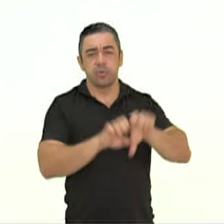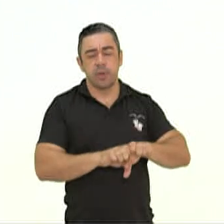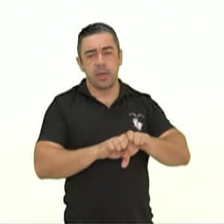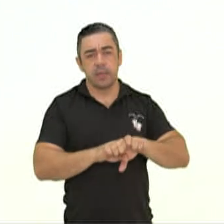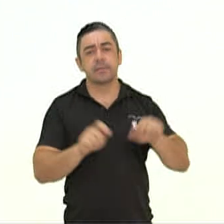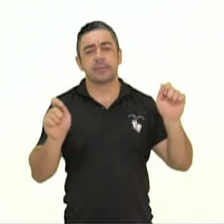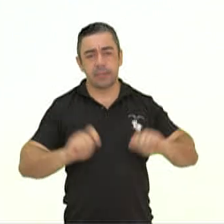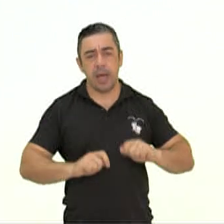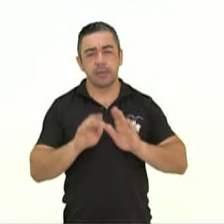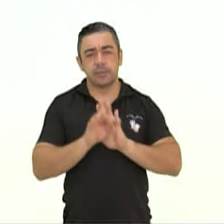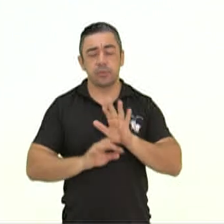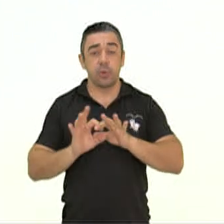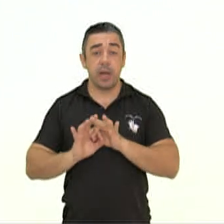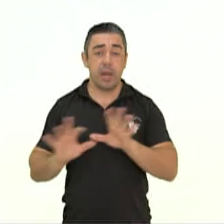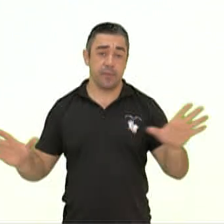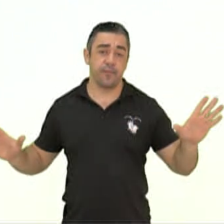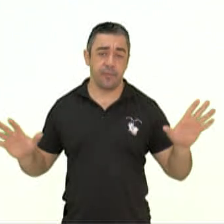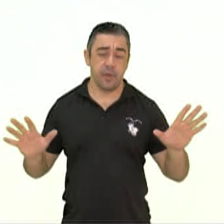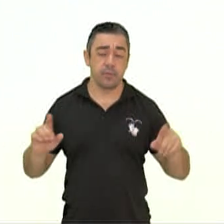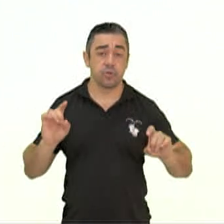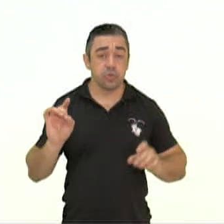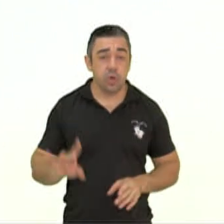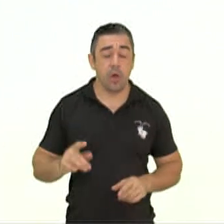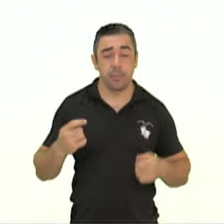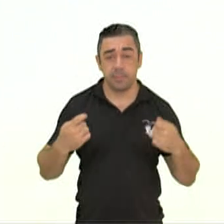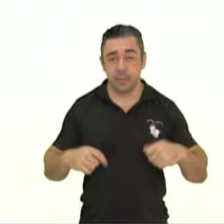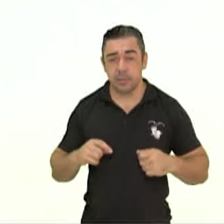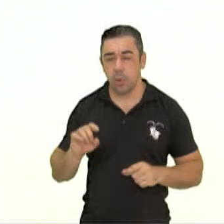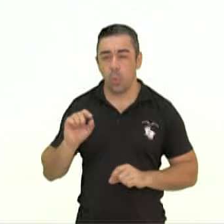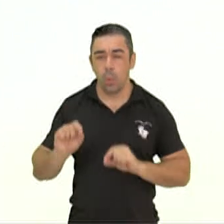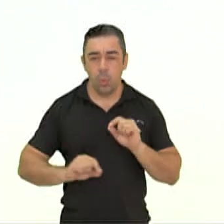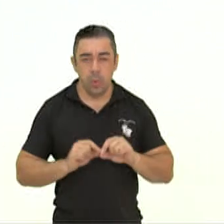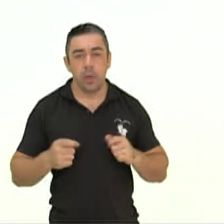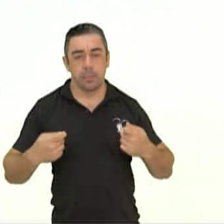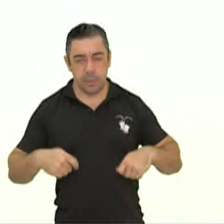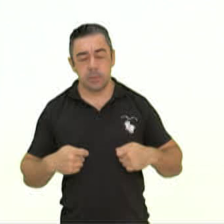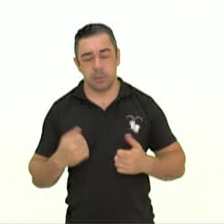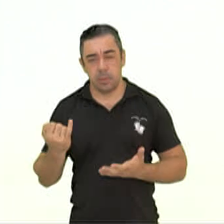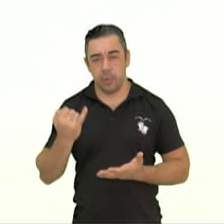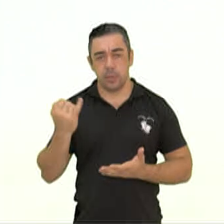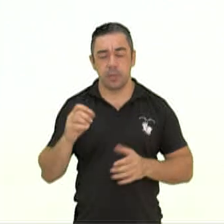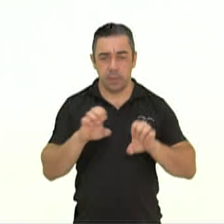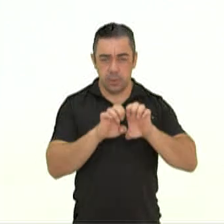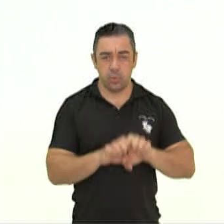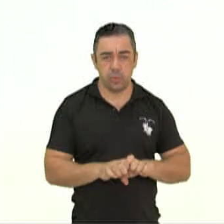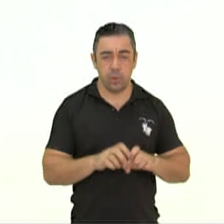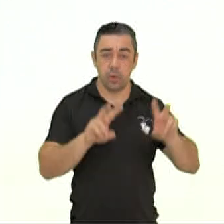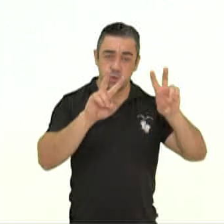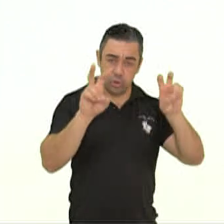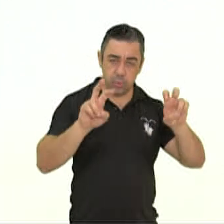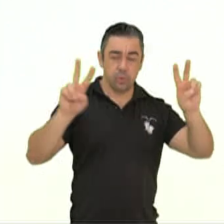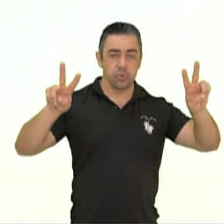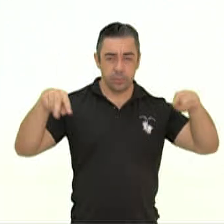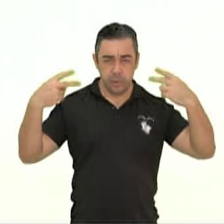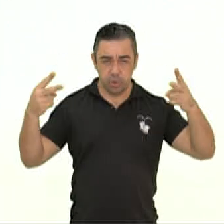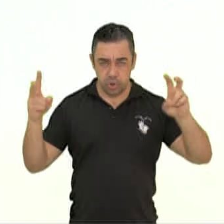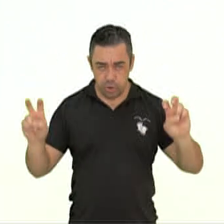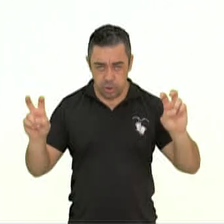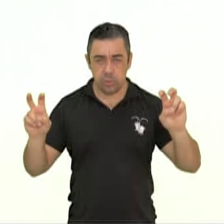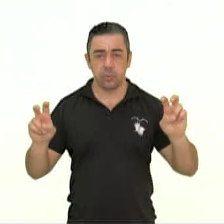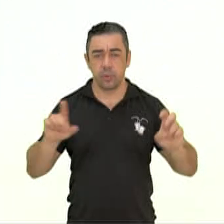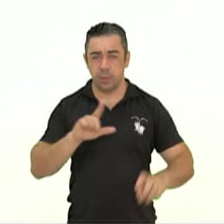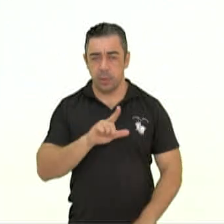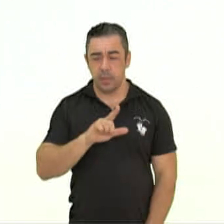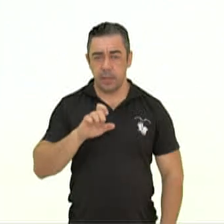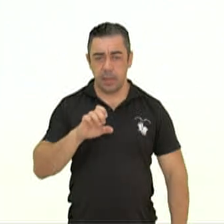livre, sendo necessário apenas se atentar para alguns elementos essenciais que são o título, subtítulo, lead